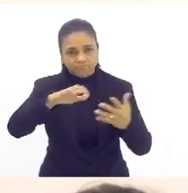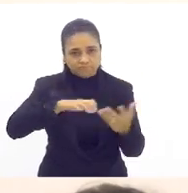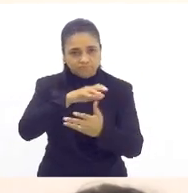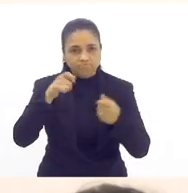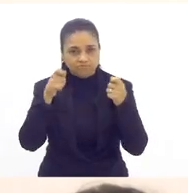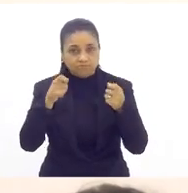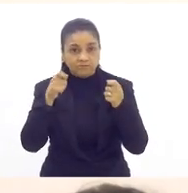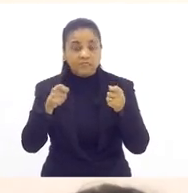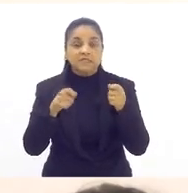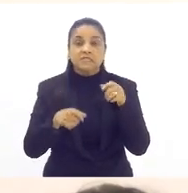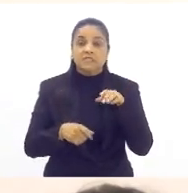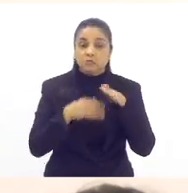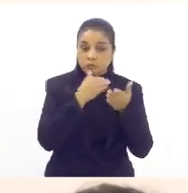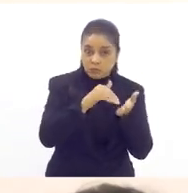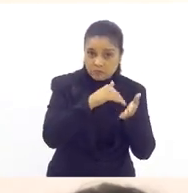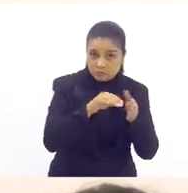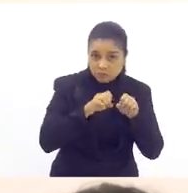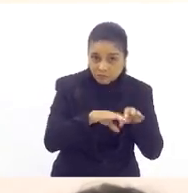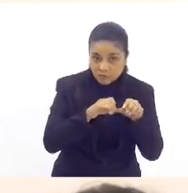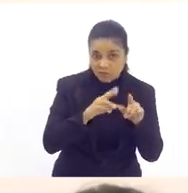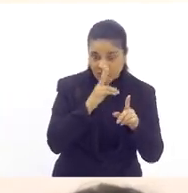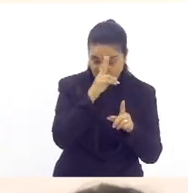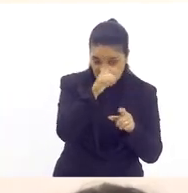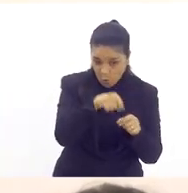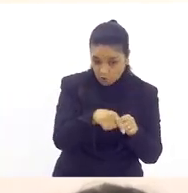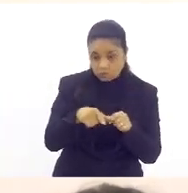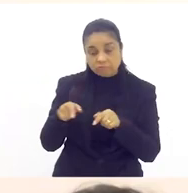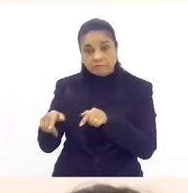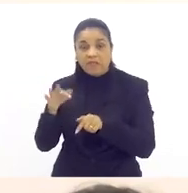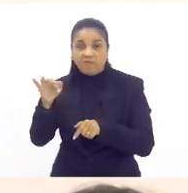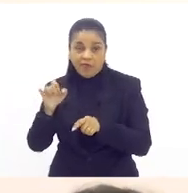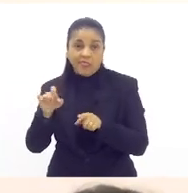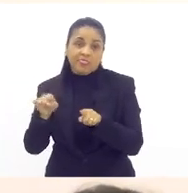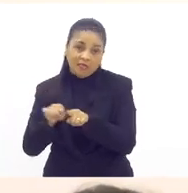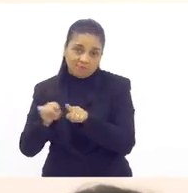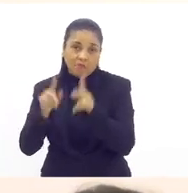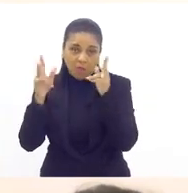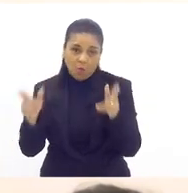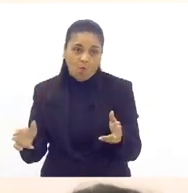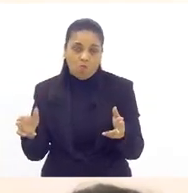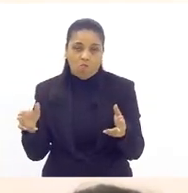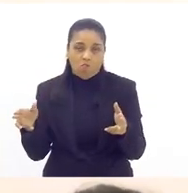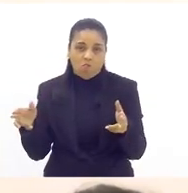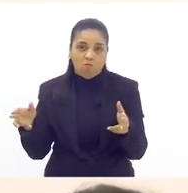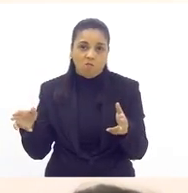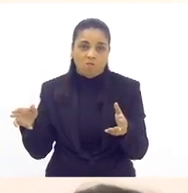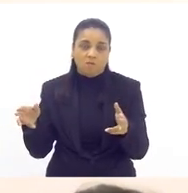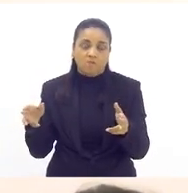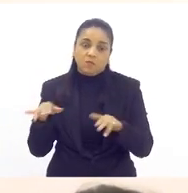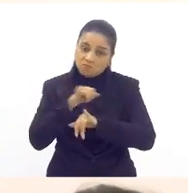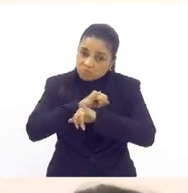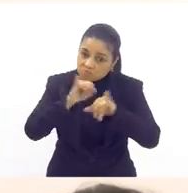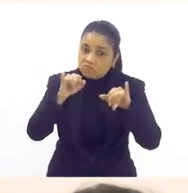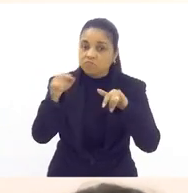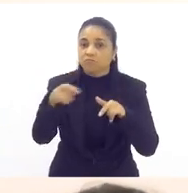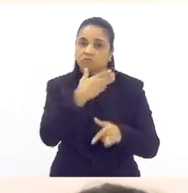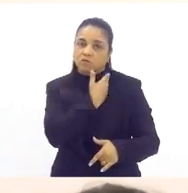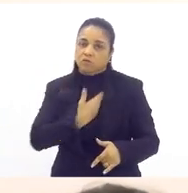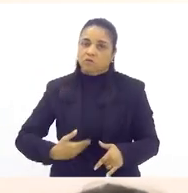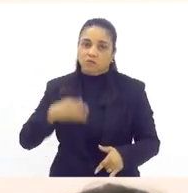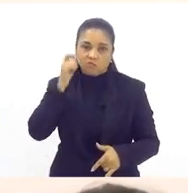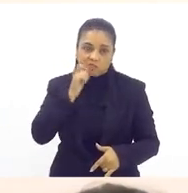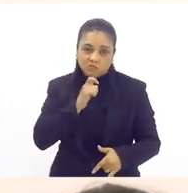se na Seduc está forte o movimento tá germinando com muita força na fé também que esse recado chega ao Governador Cláudio Castro